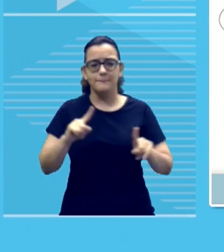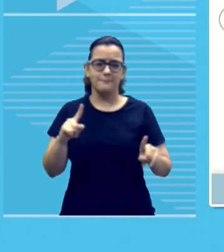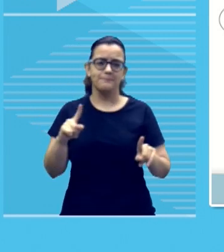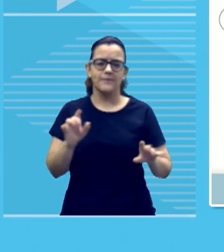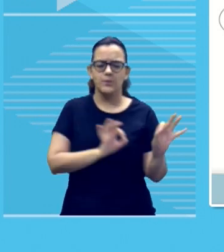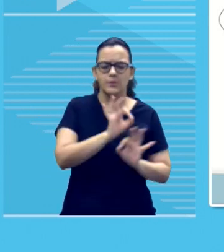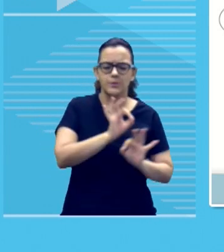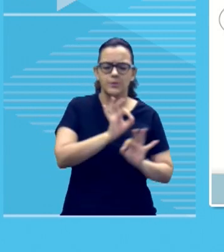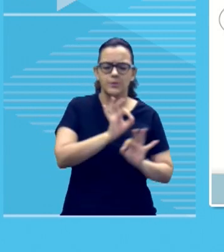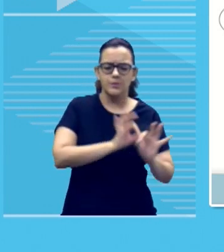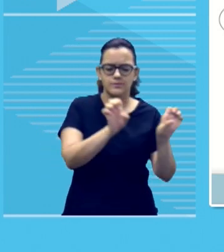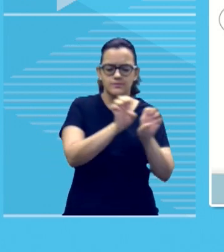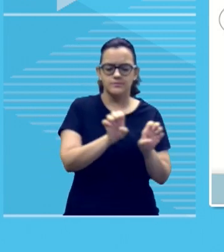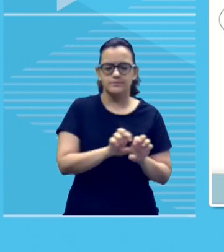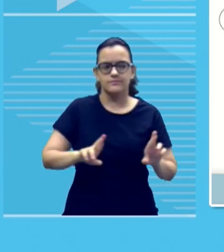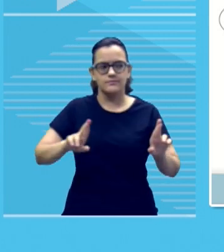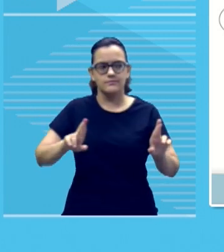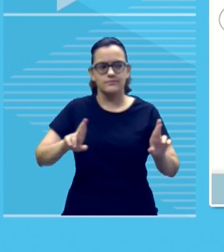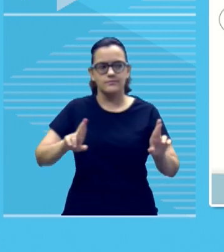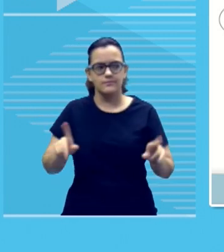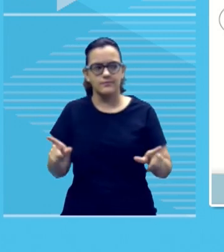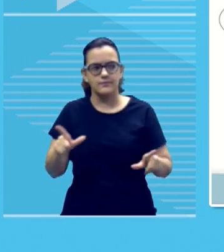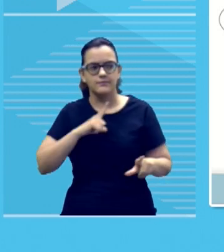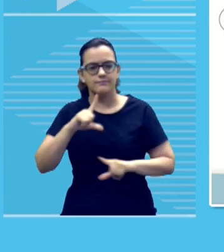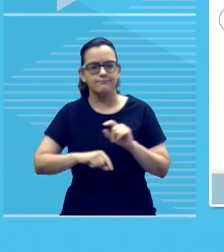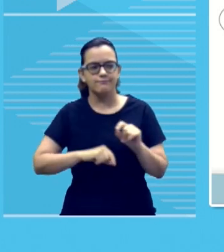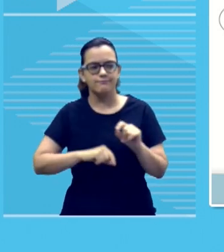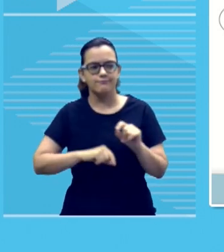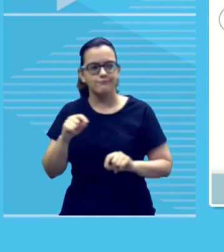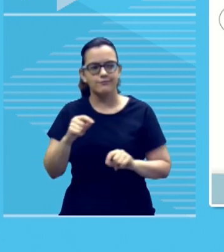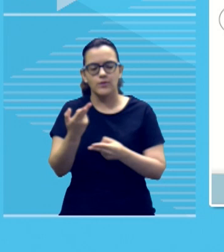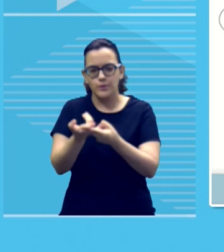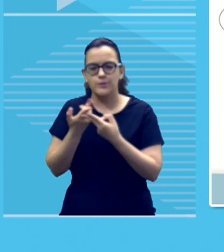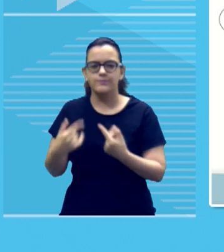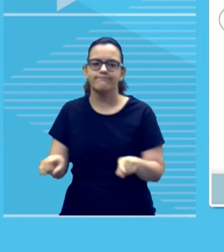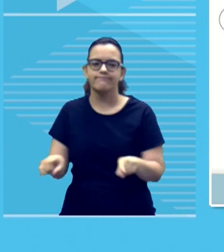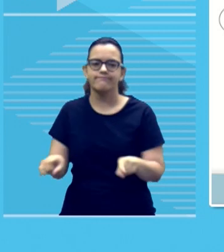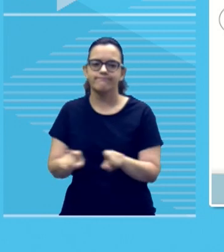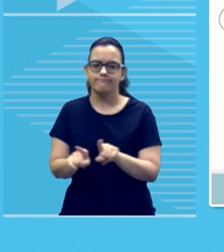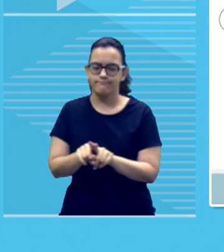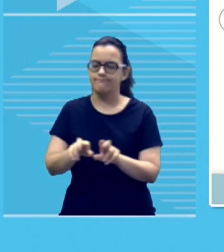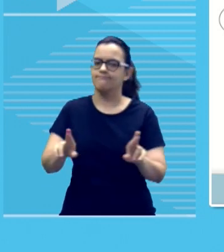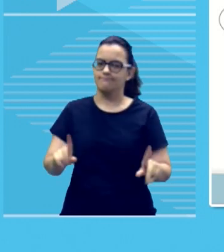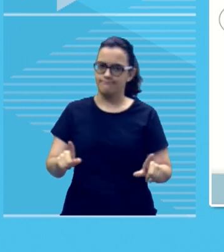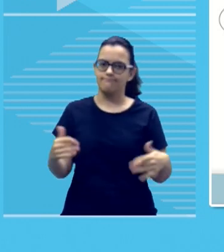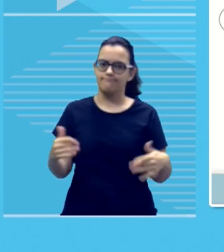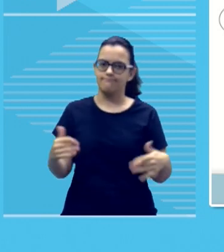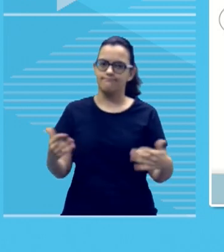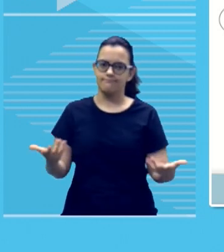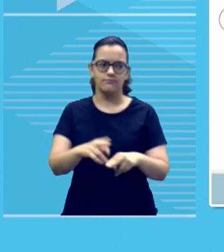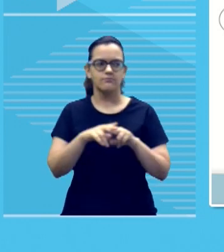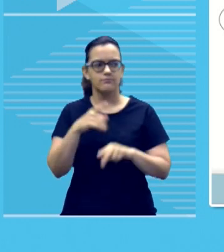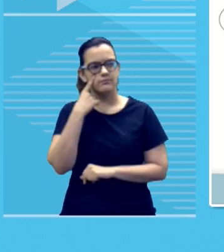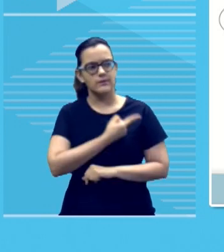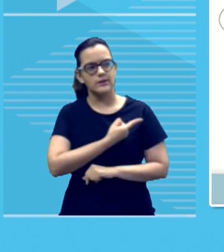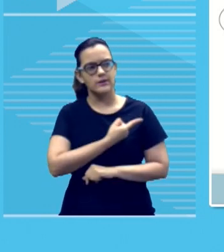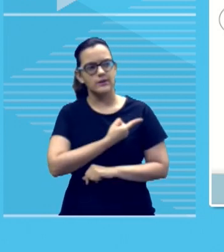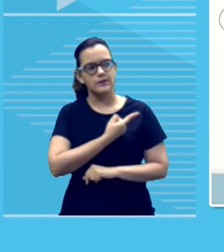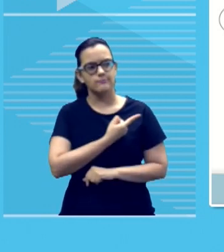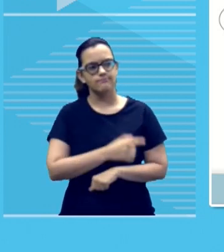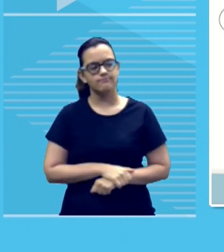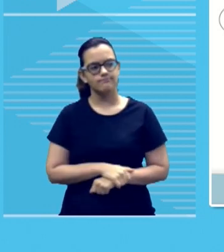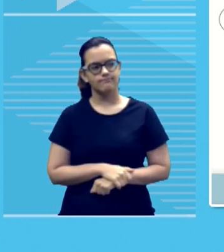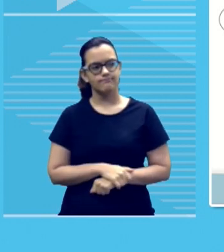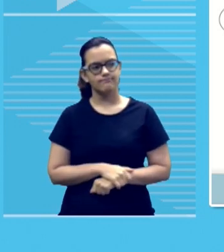orgânicas diferentes tá bom a resposta só pode ser aí a letra D é etanol é uma álcool é